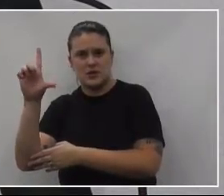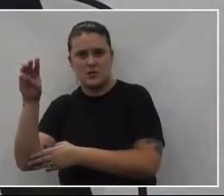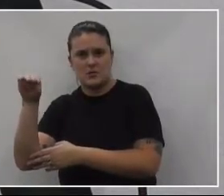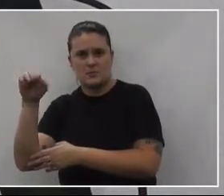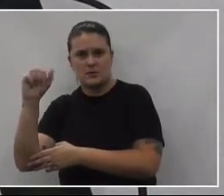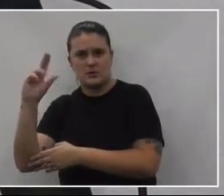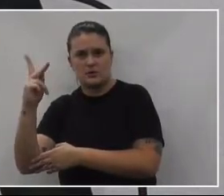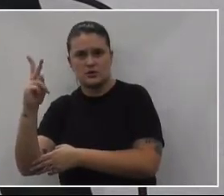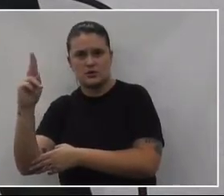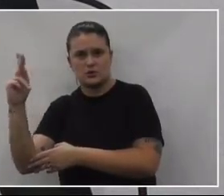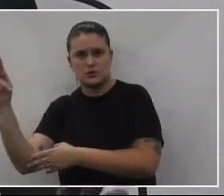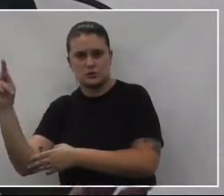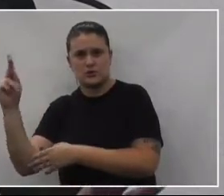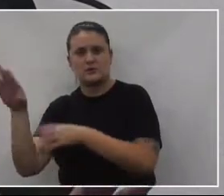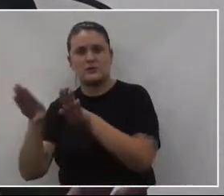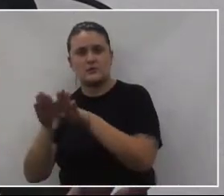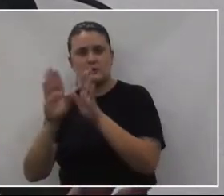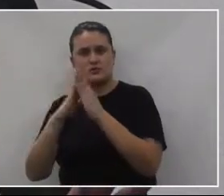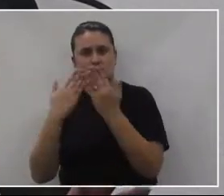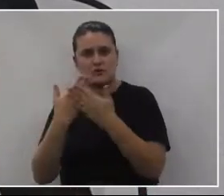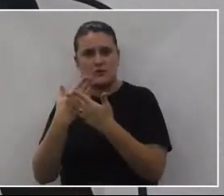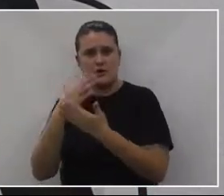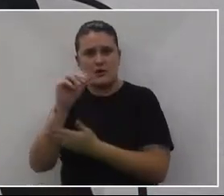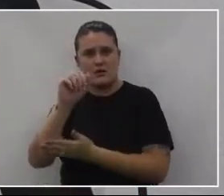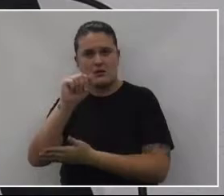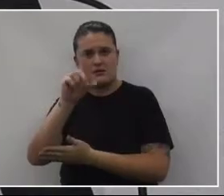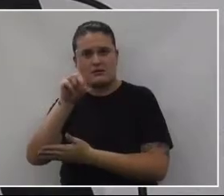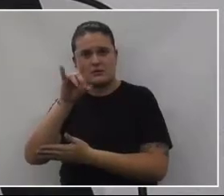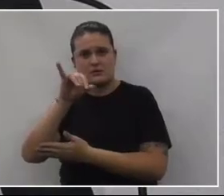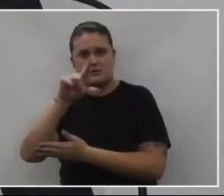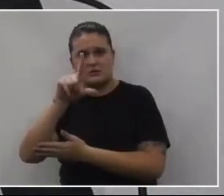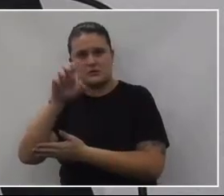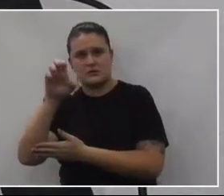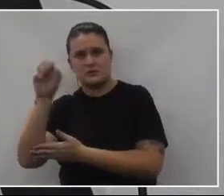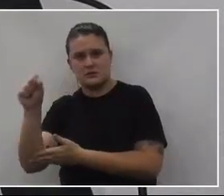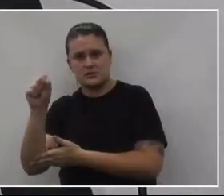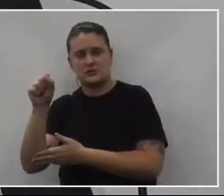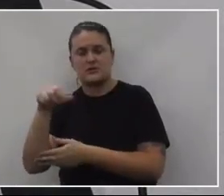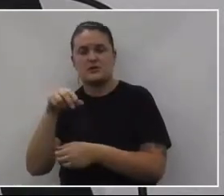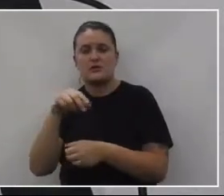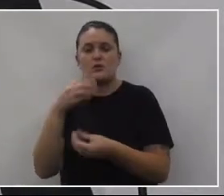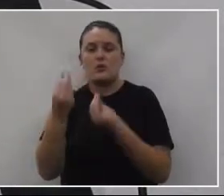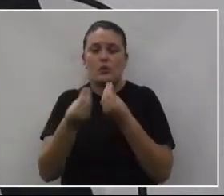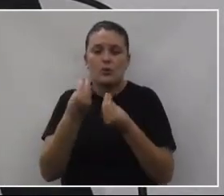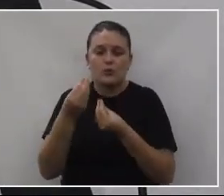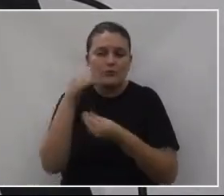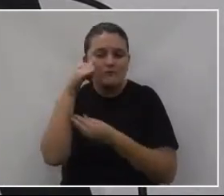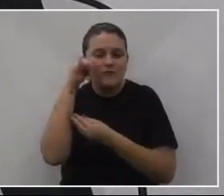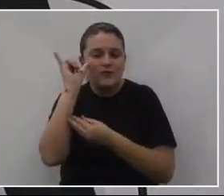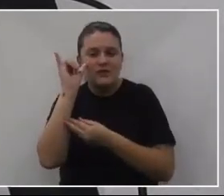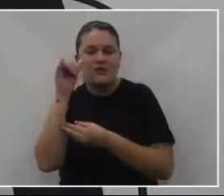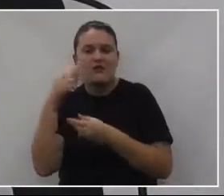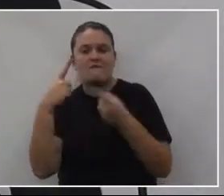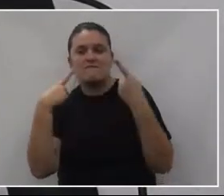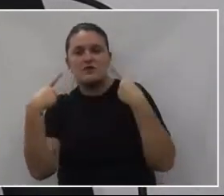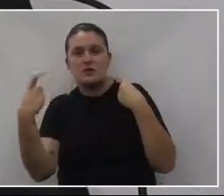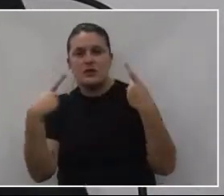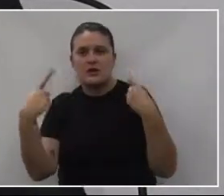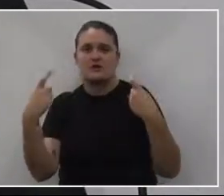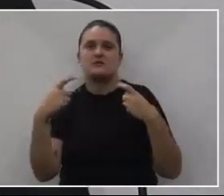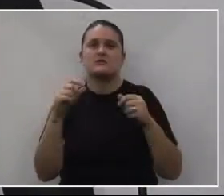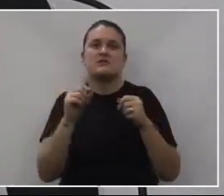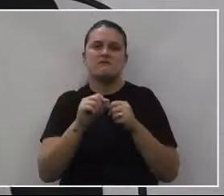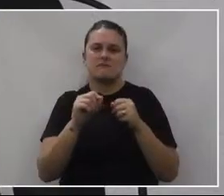esse projeto, com esse preparo ali da equipe técnica da escola de prevenção às violências, nós estamos promovendo já círculos de